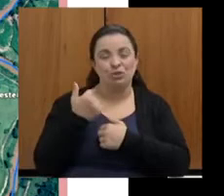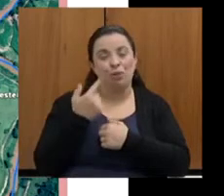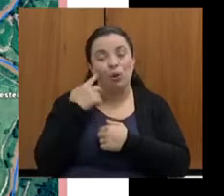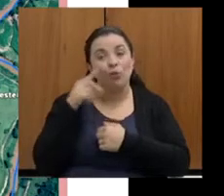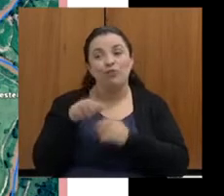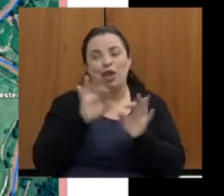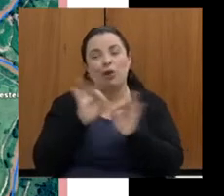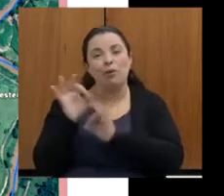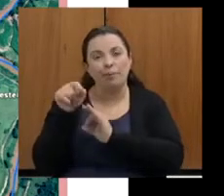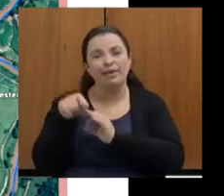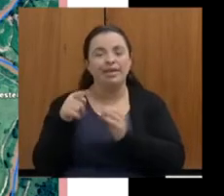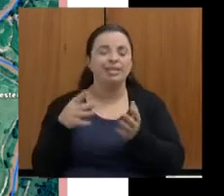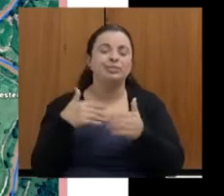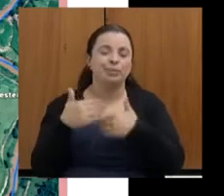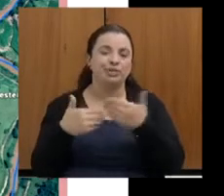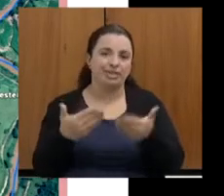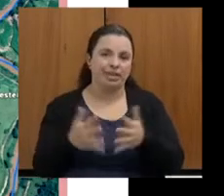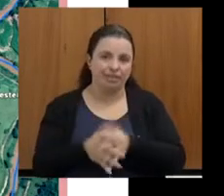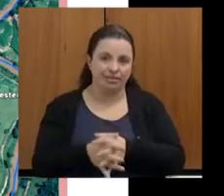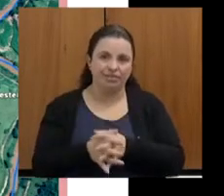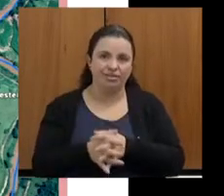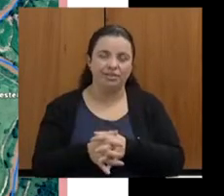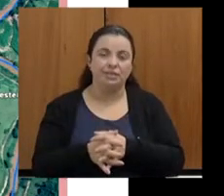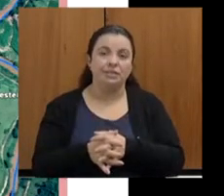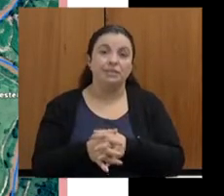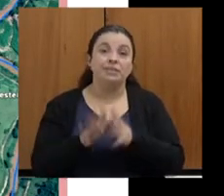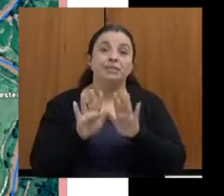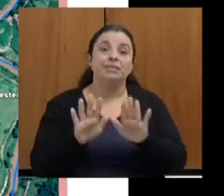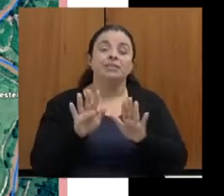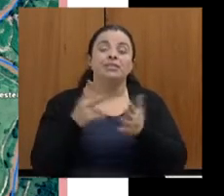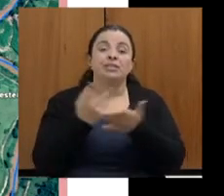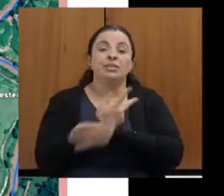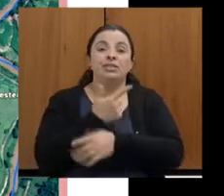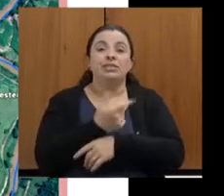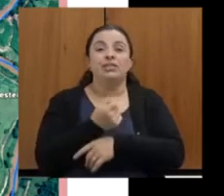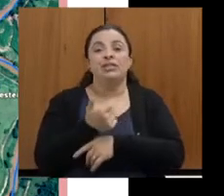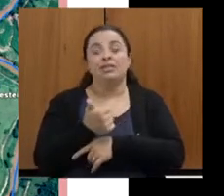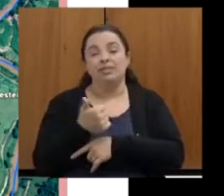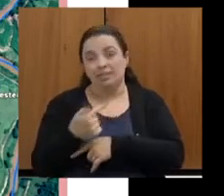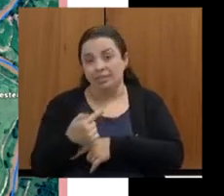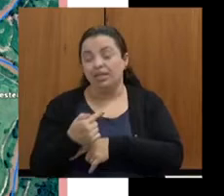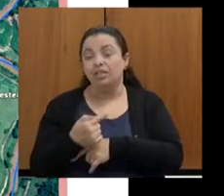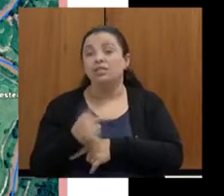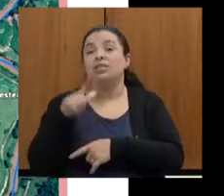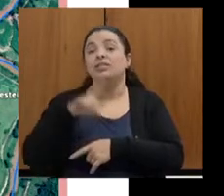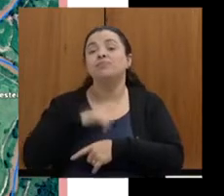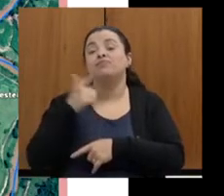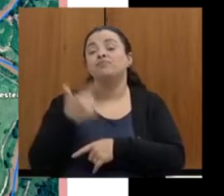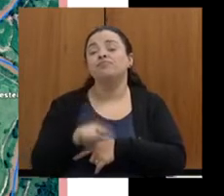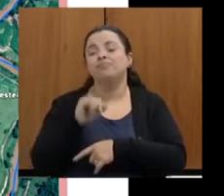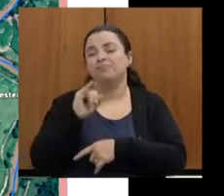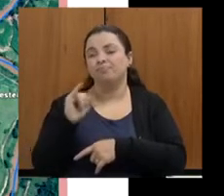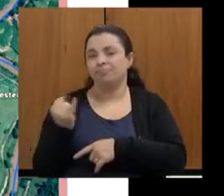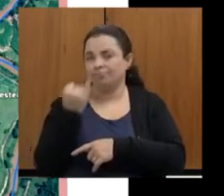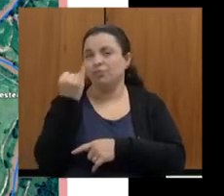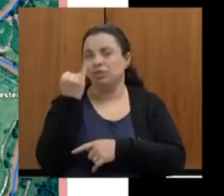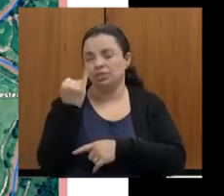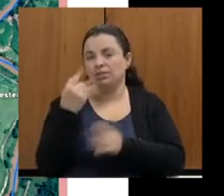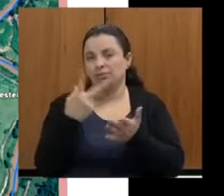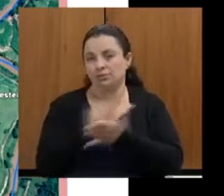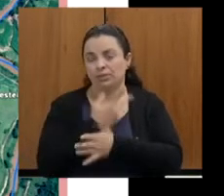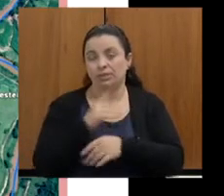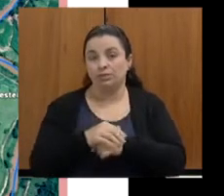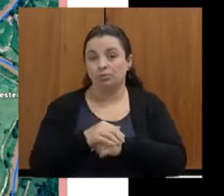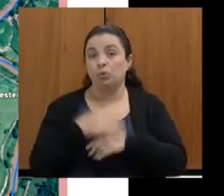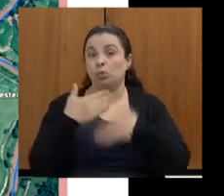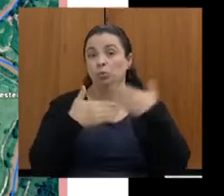processo né é bom mas também em 2017 veio um ponto fundamental né para o processo